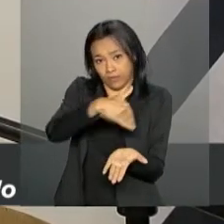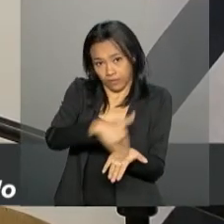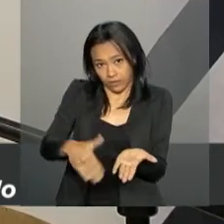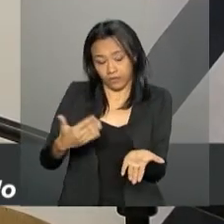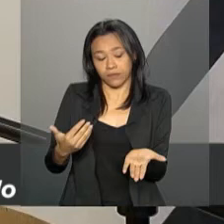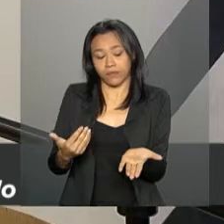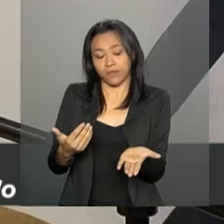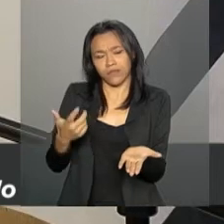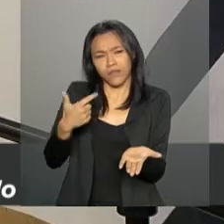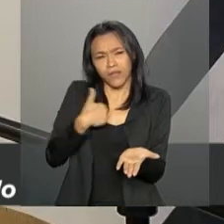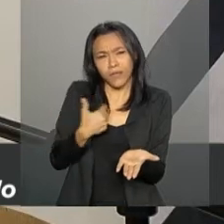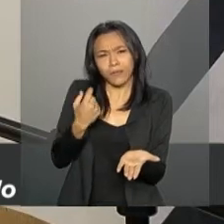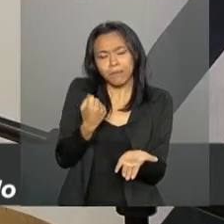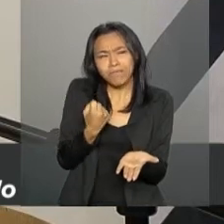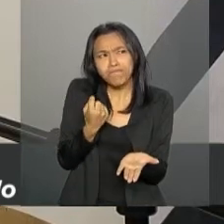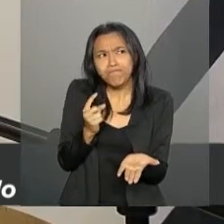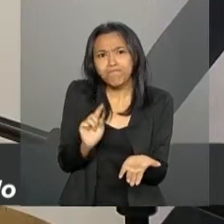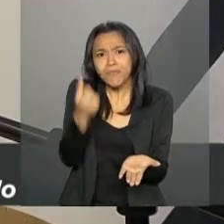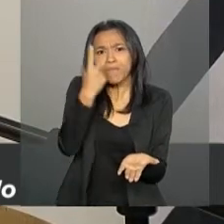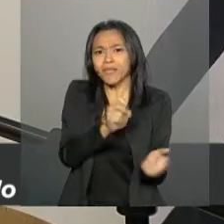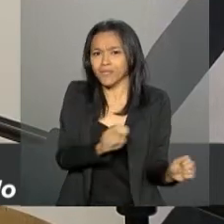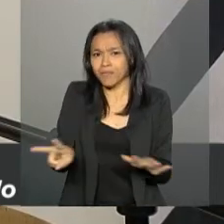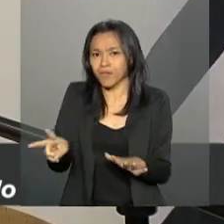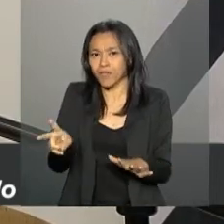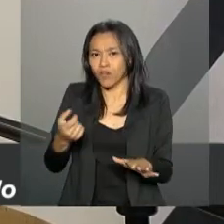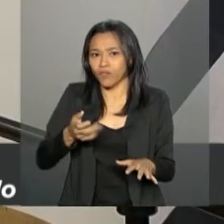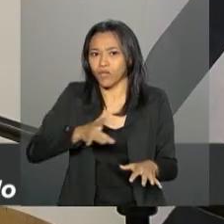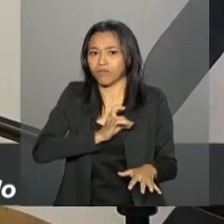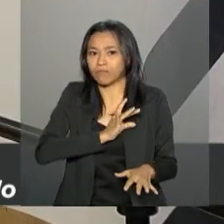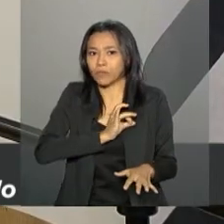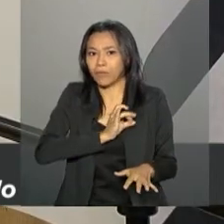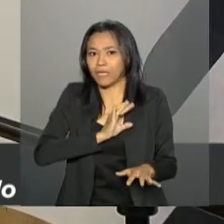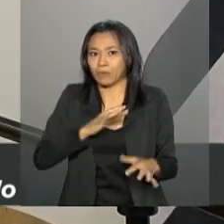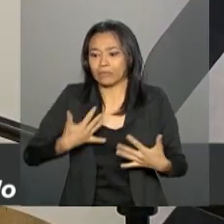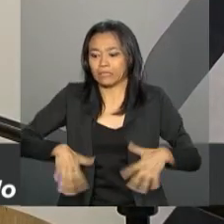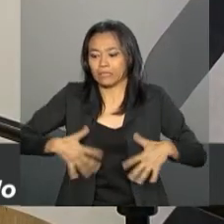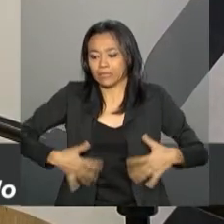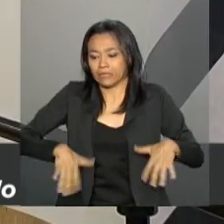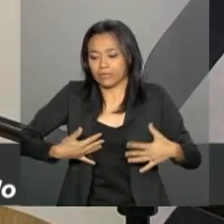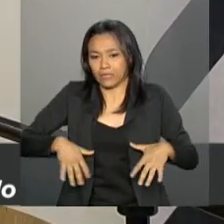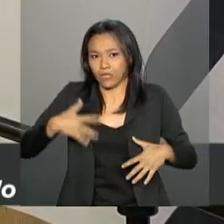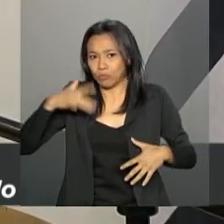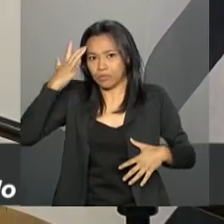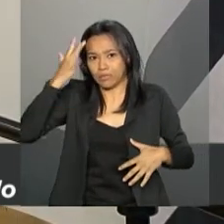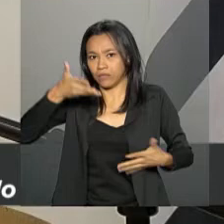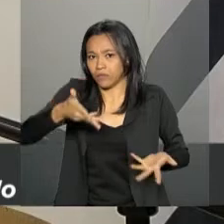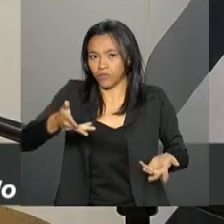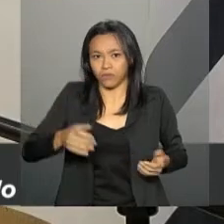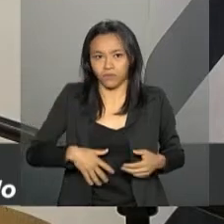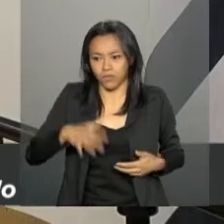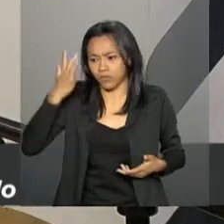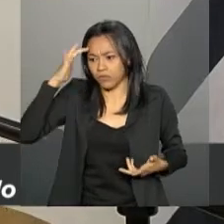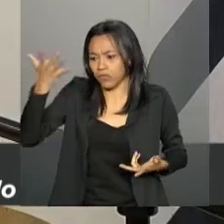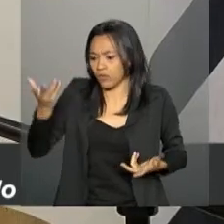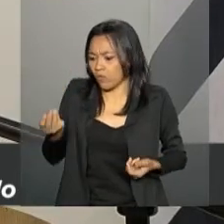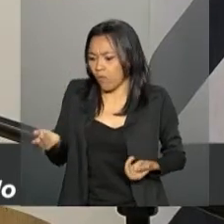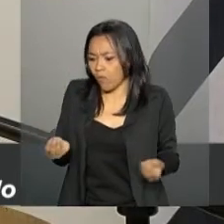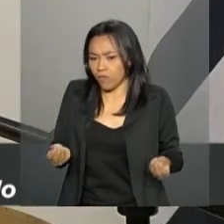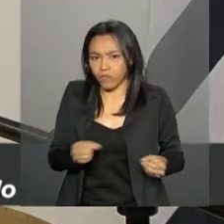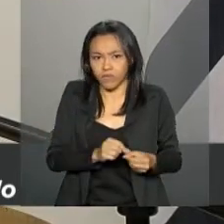eu na primeira semana, confesso que me apavorei, porque eu disse, eu não tenho nada a ver com isso daqui, não é? Eu